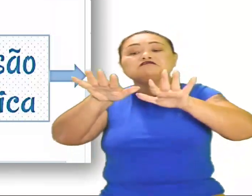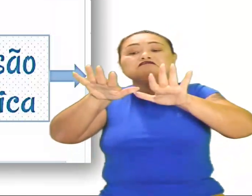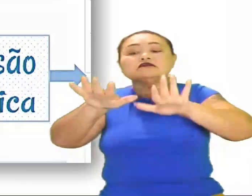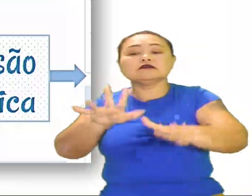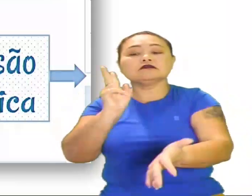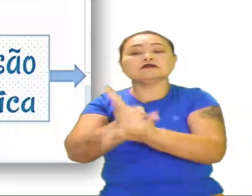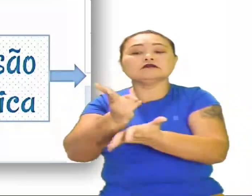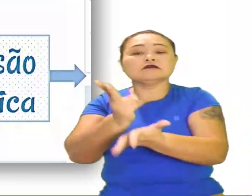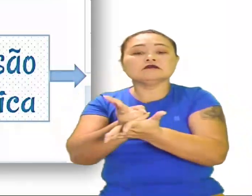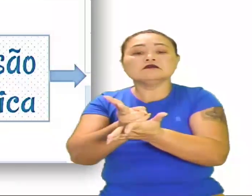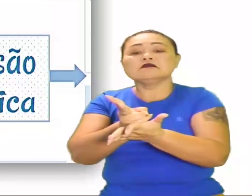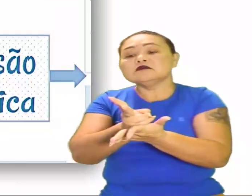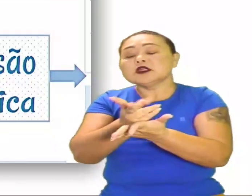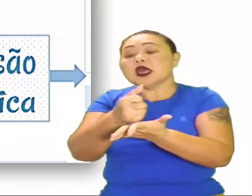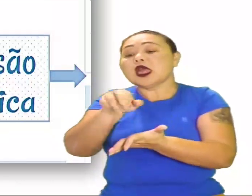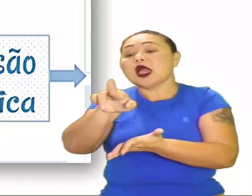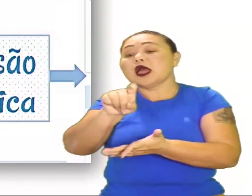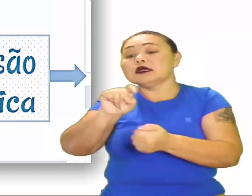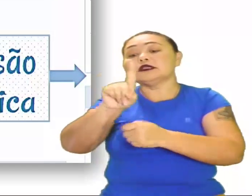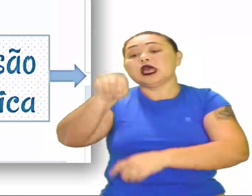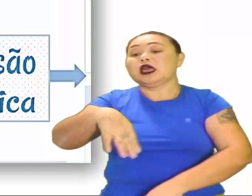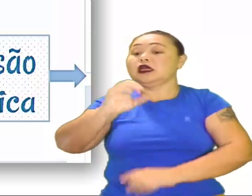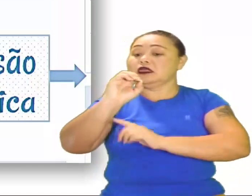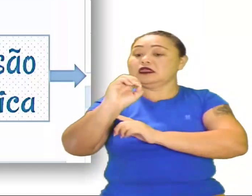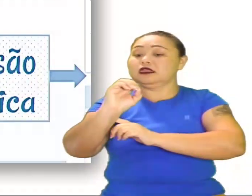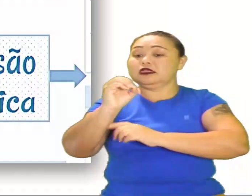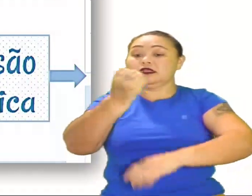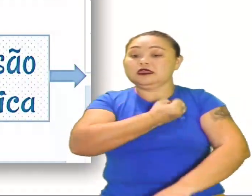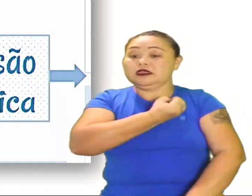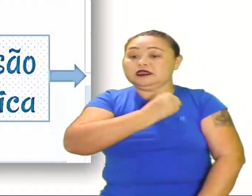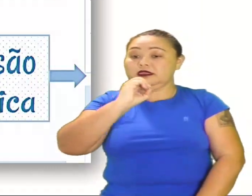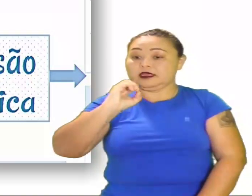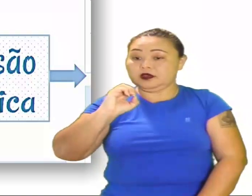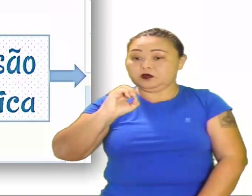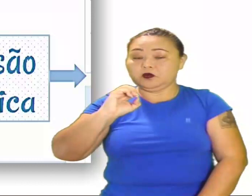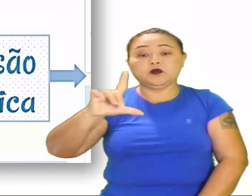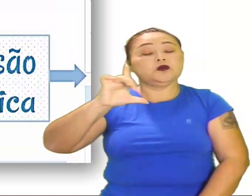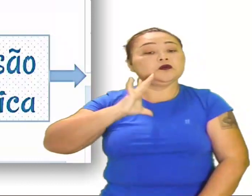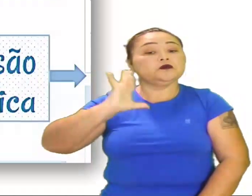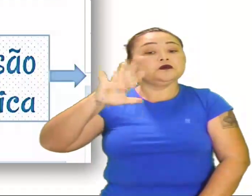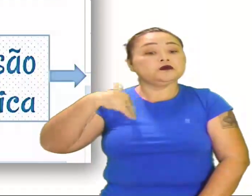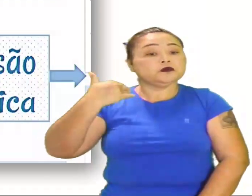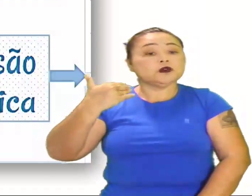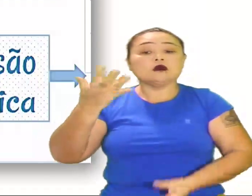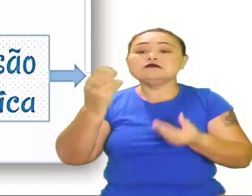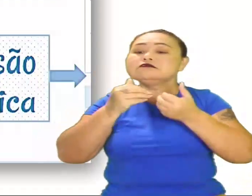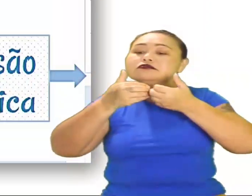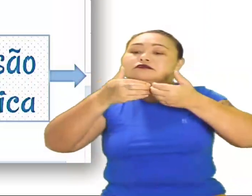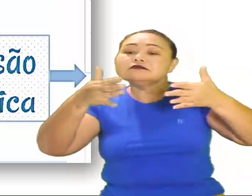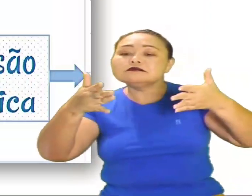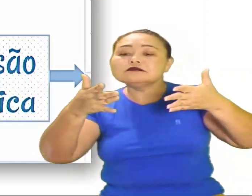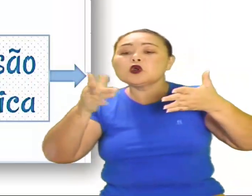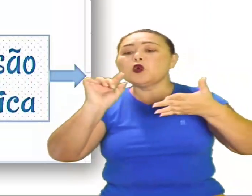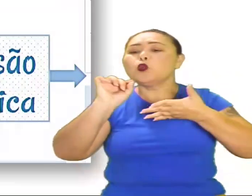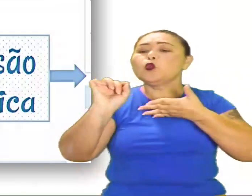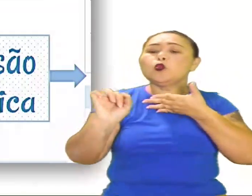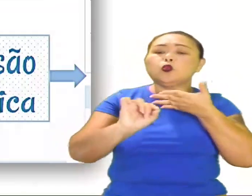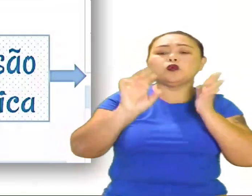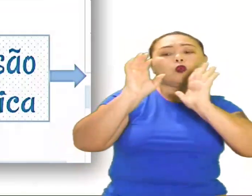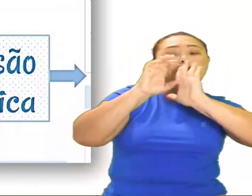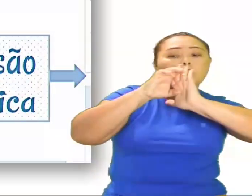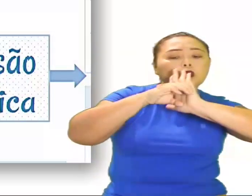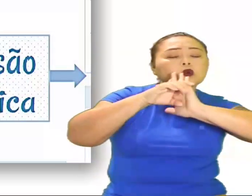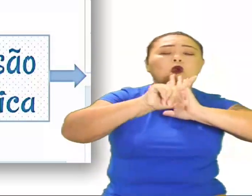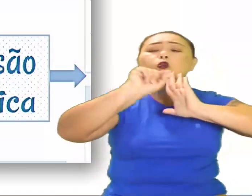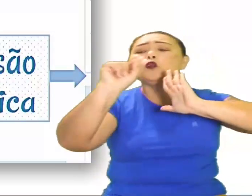estacionária, né? Aquela que a razão é zero. Temos também aqui a parte introdutória, né? O conceito,